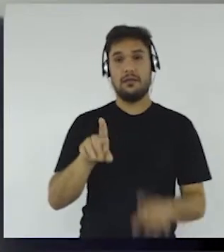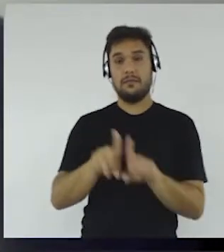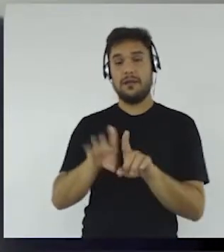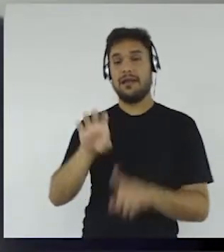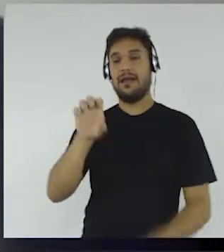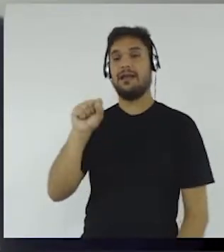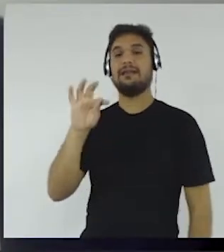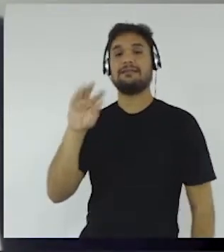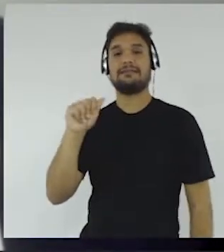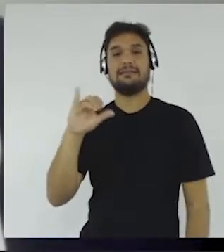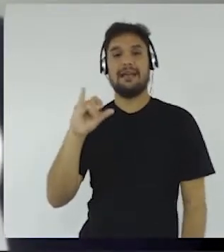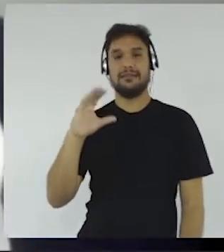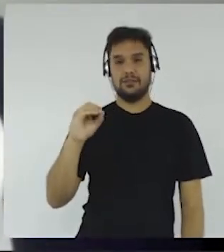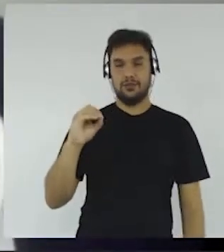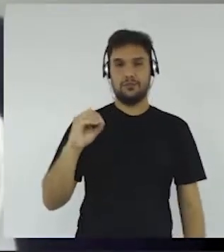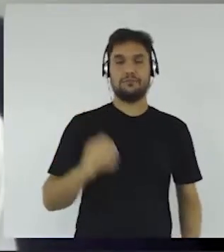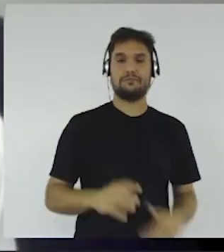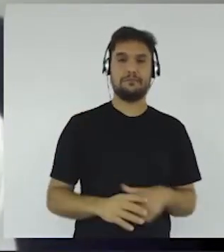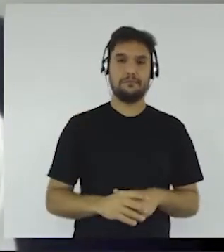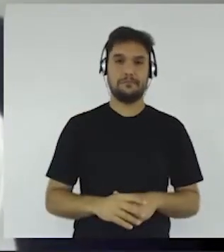Estácio de Sá.